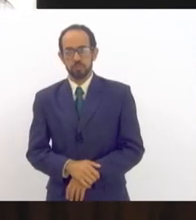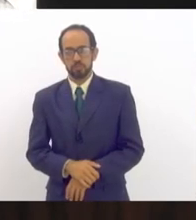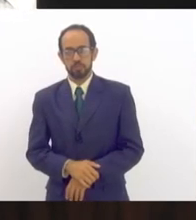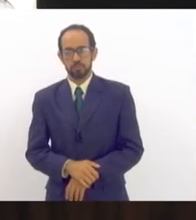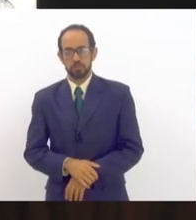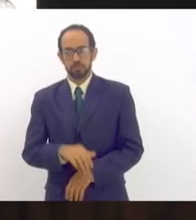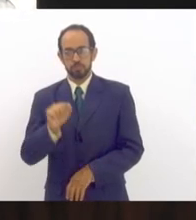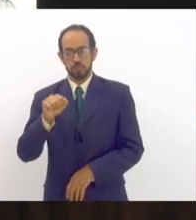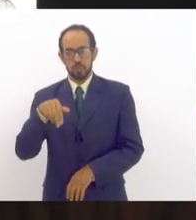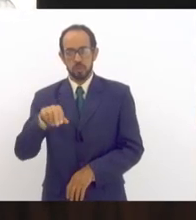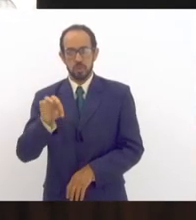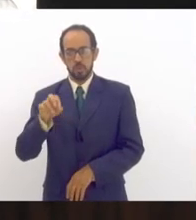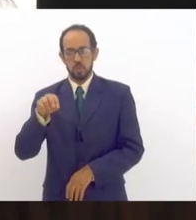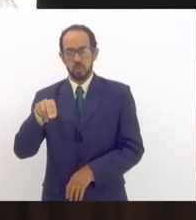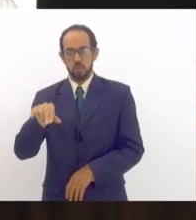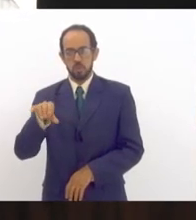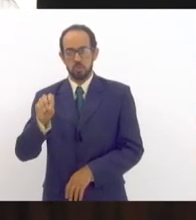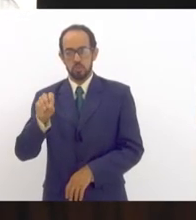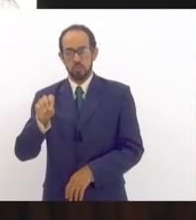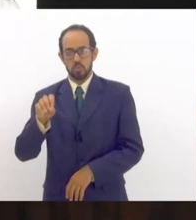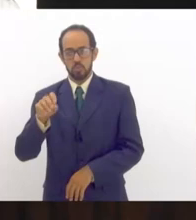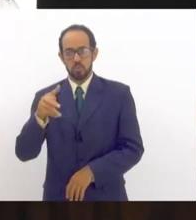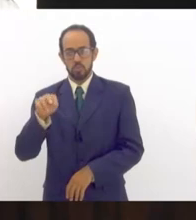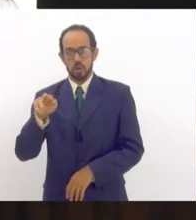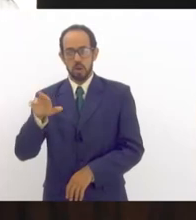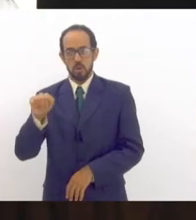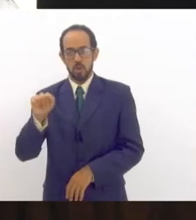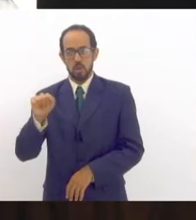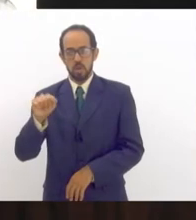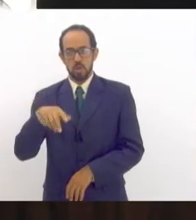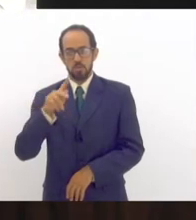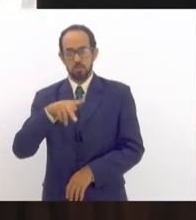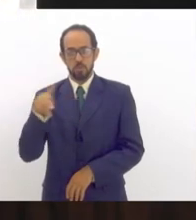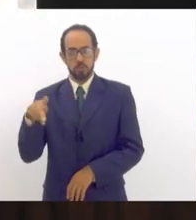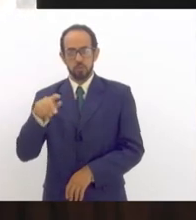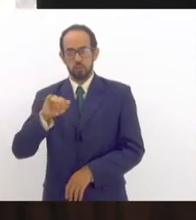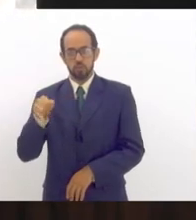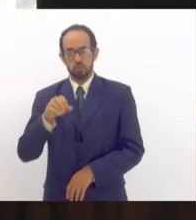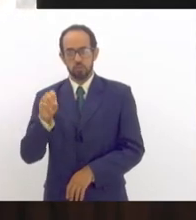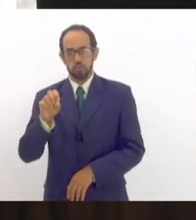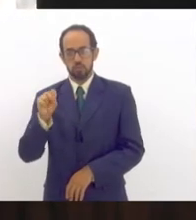Antônio de Paula Professor Josimar